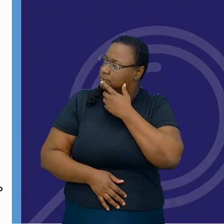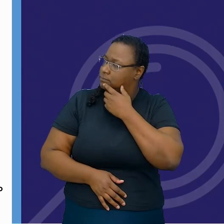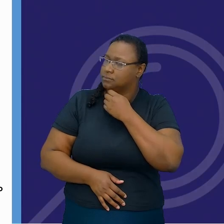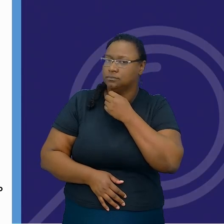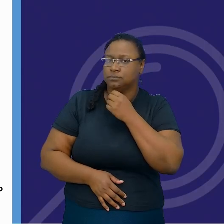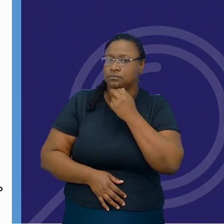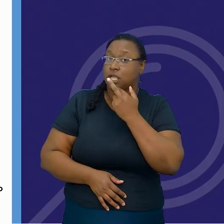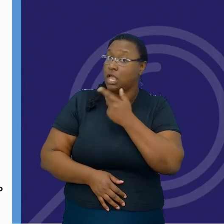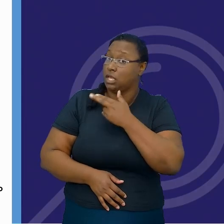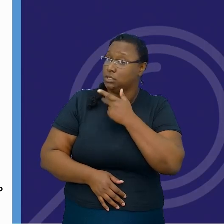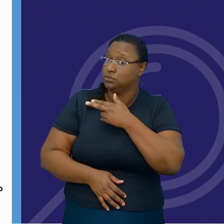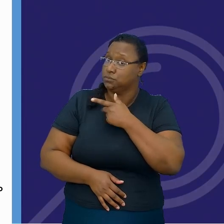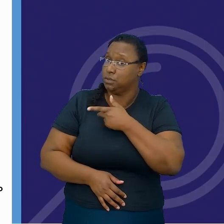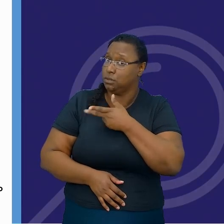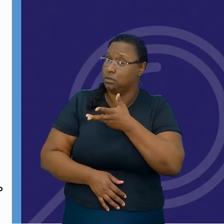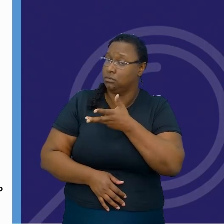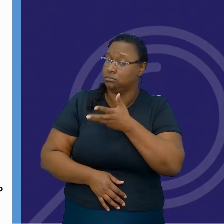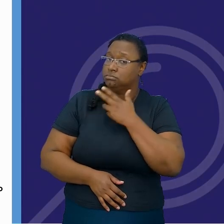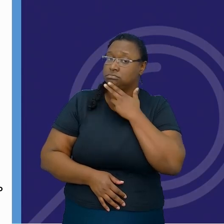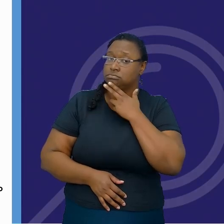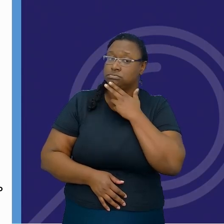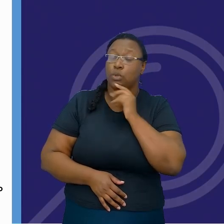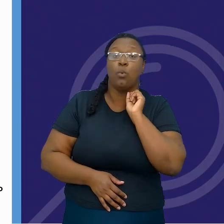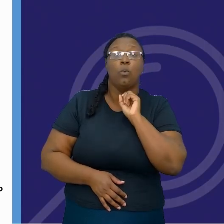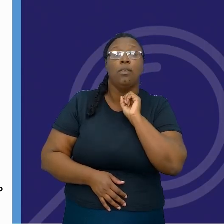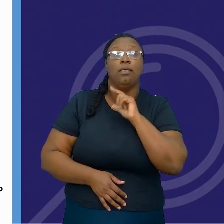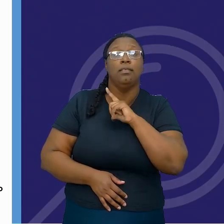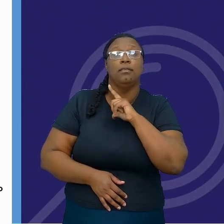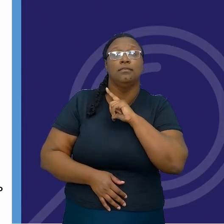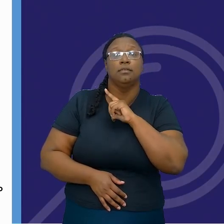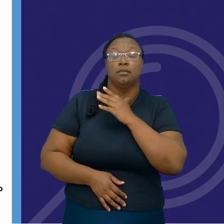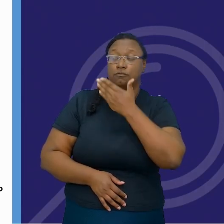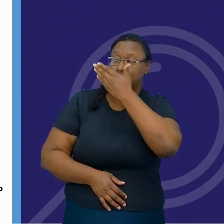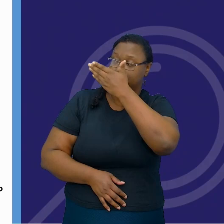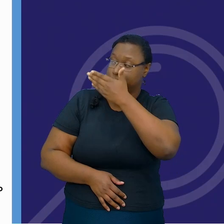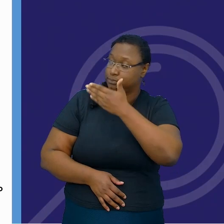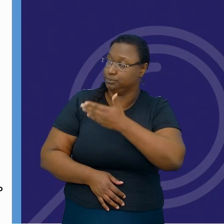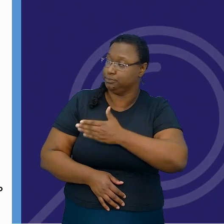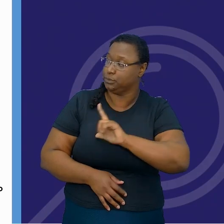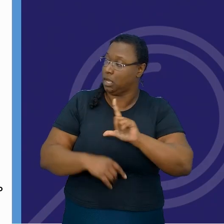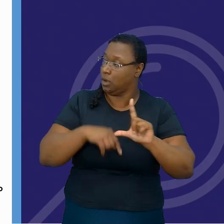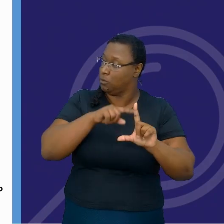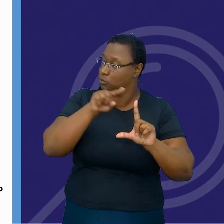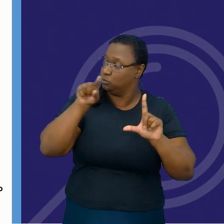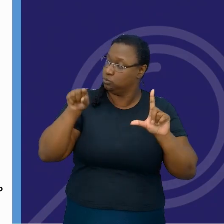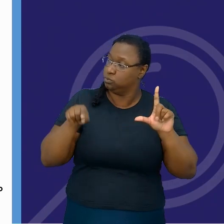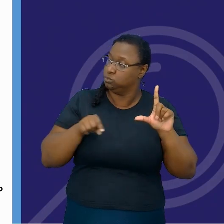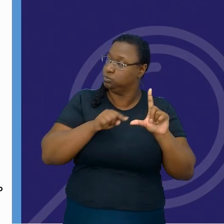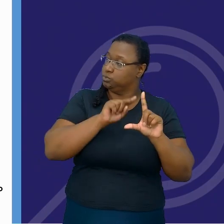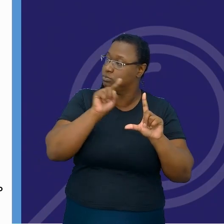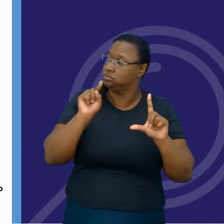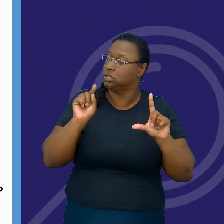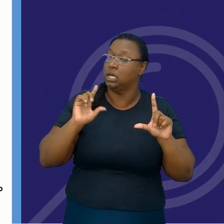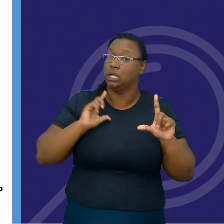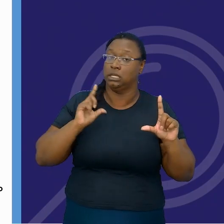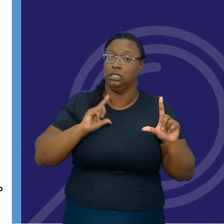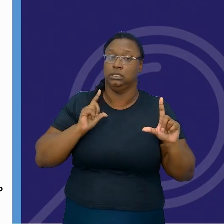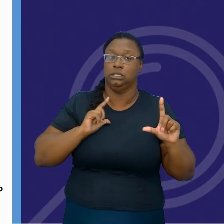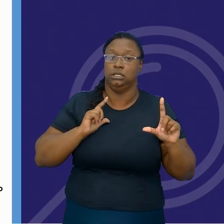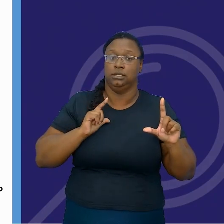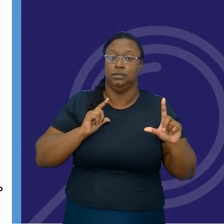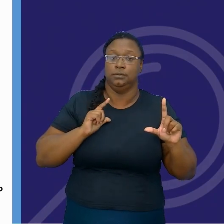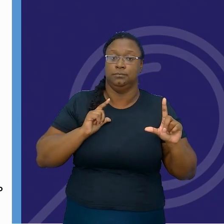painéis fotovoltaicos, né? Então, o que tem nesse gráfico agora, né? Nesse mapa? Tem